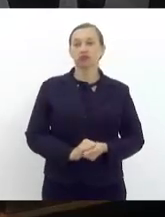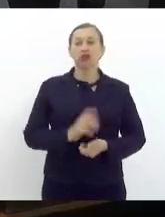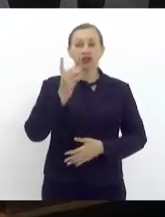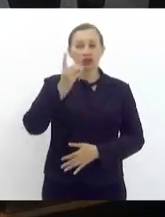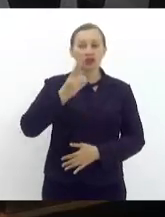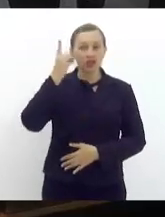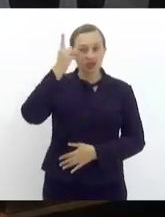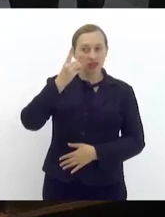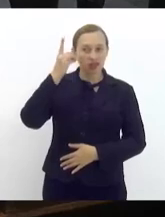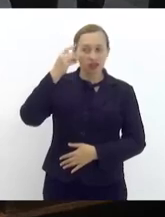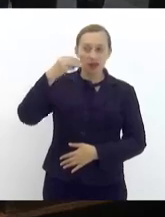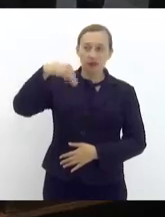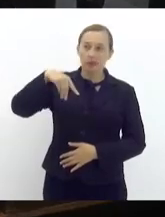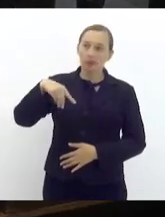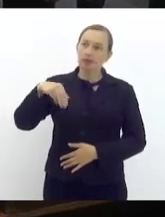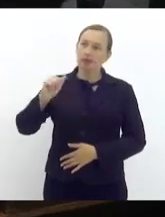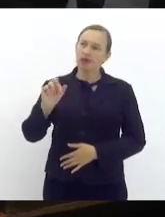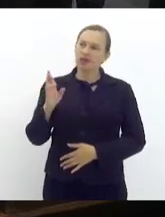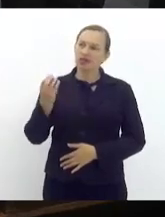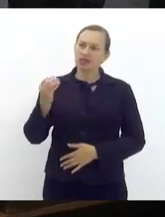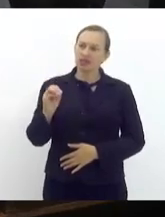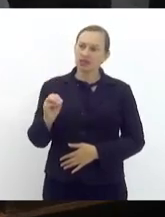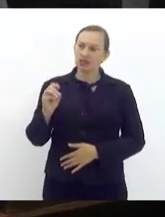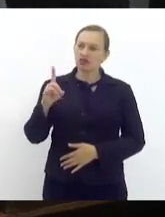Deputado Marcelo Dino.